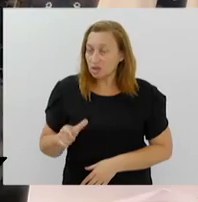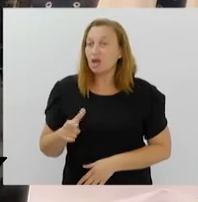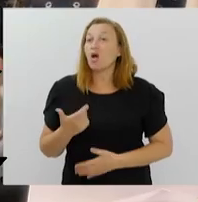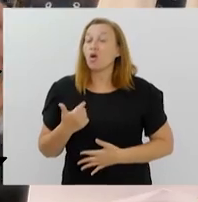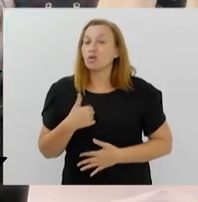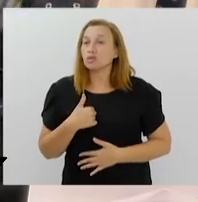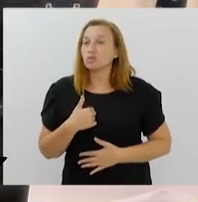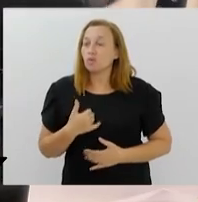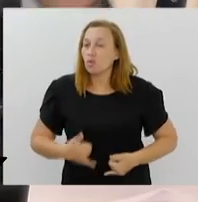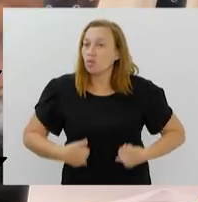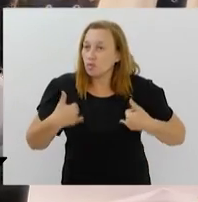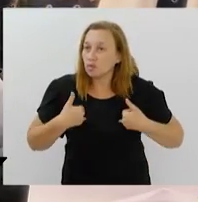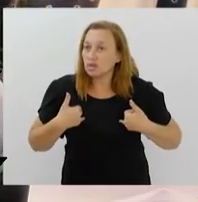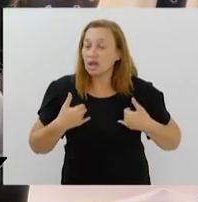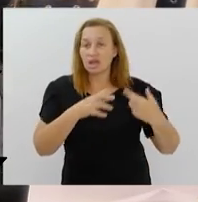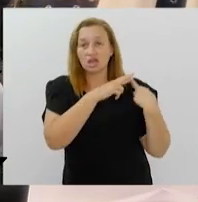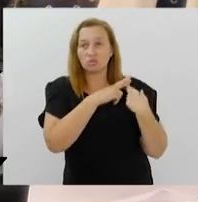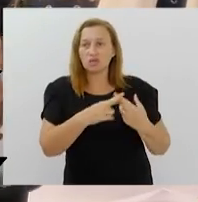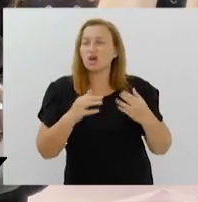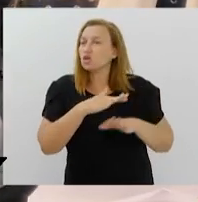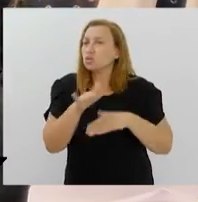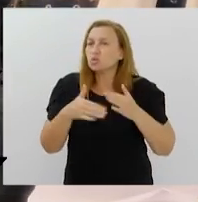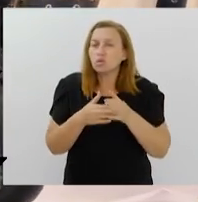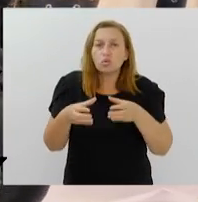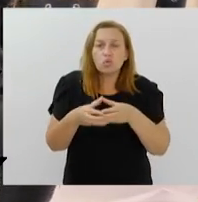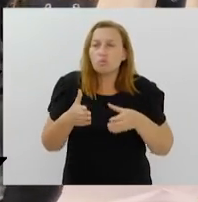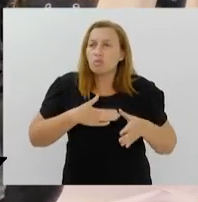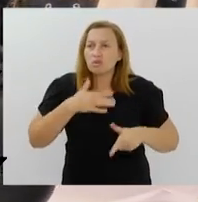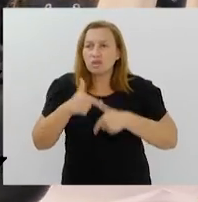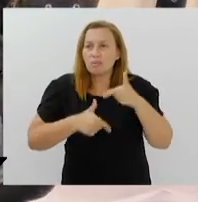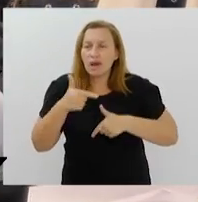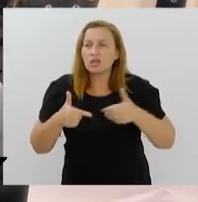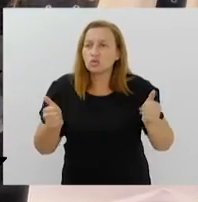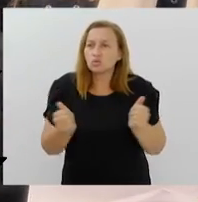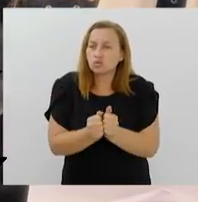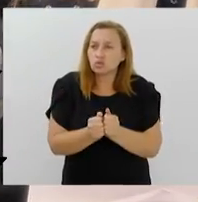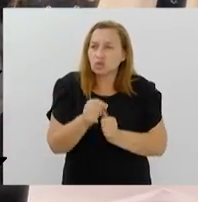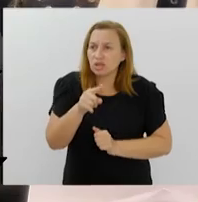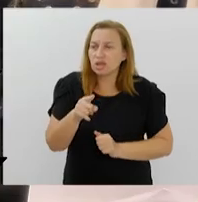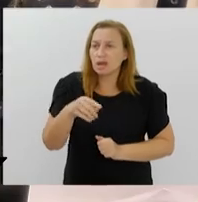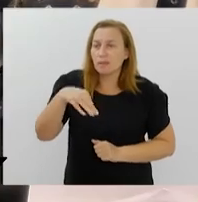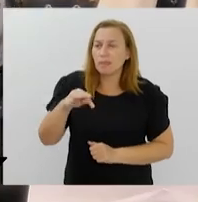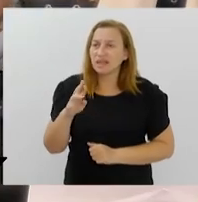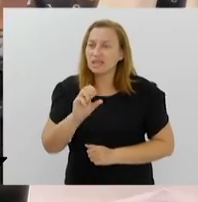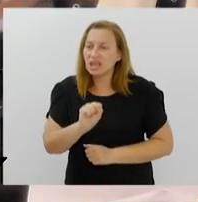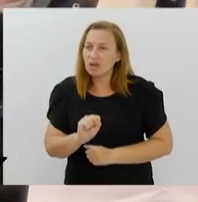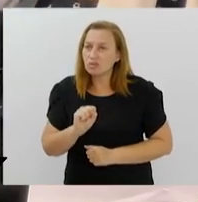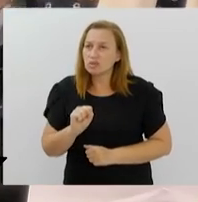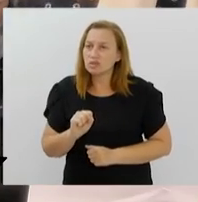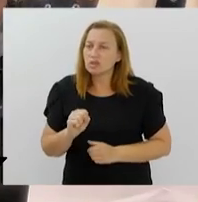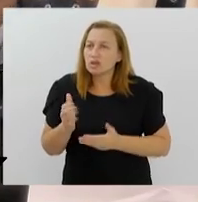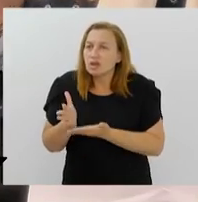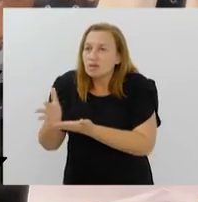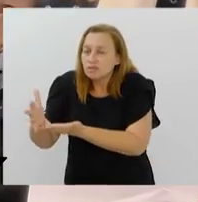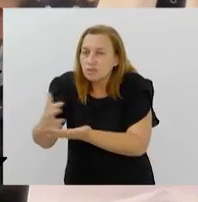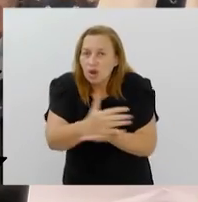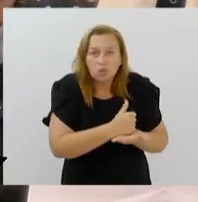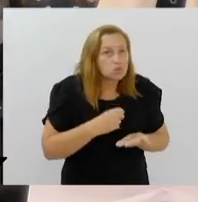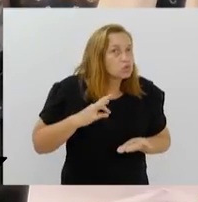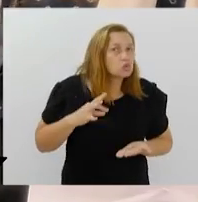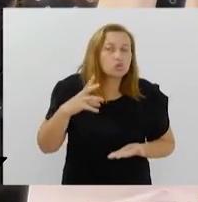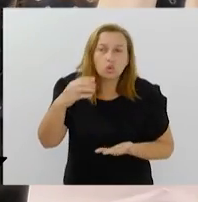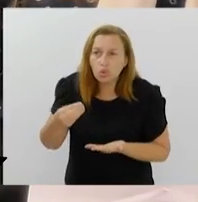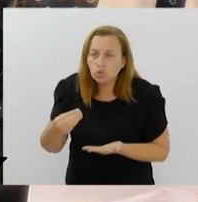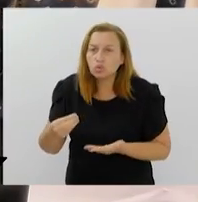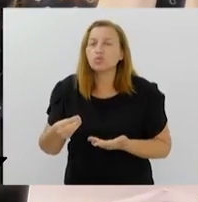vai ficar responsável el toda a minha equipe ol se tem gente aí da da comissão tá todo mundo aqui ó Mateus a turma toda vai para pegar todos os casos